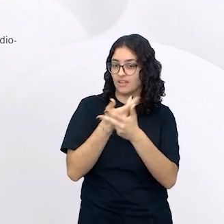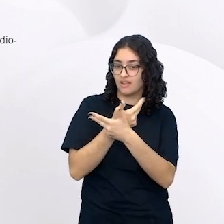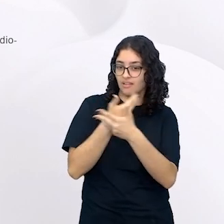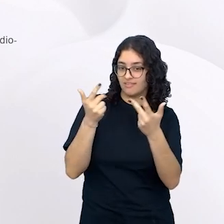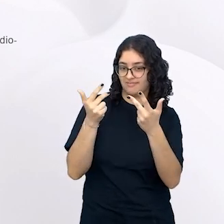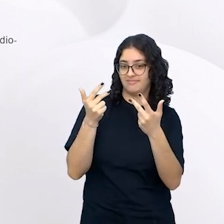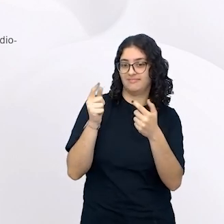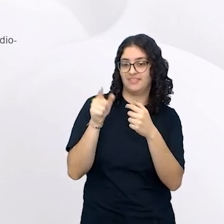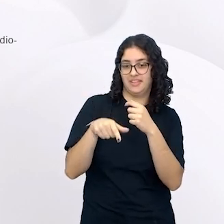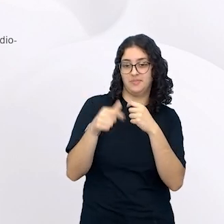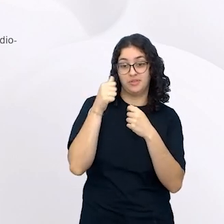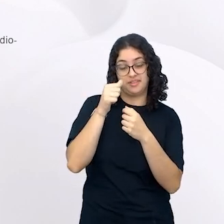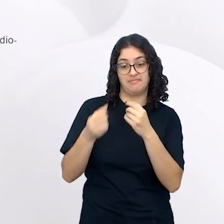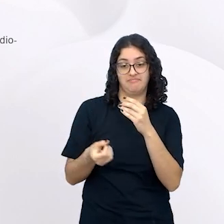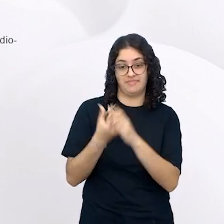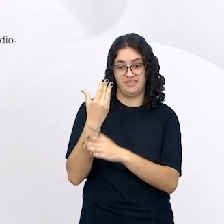Bluetooth.